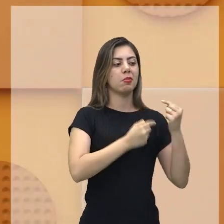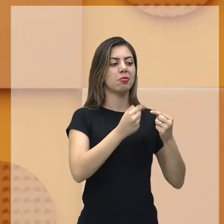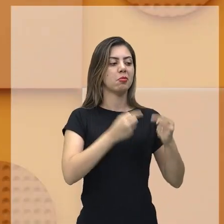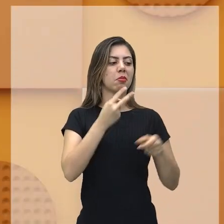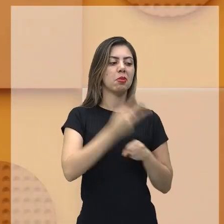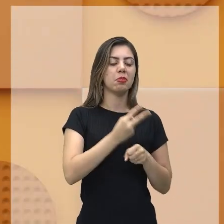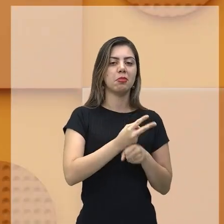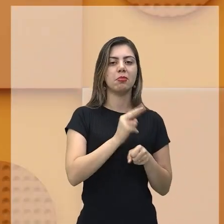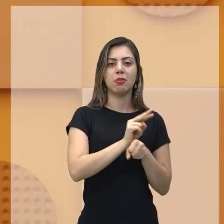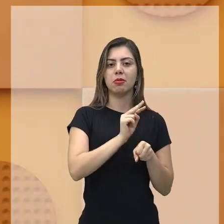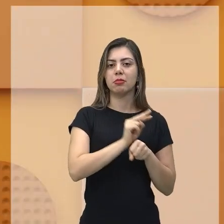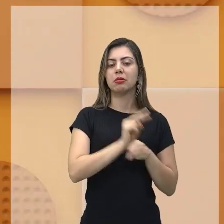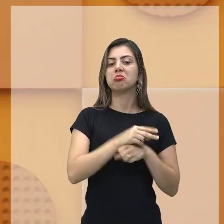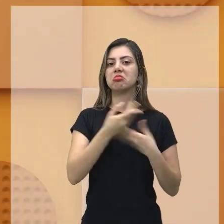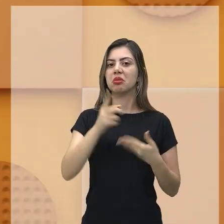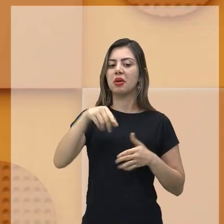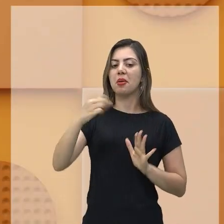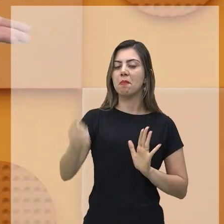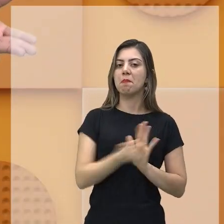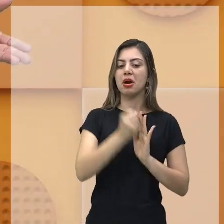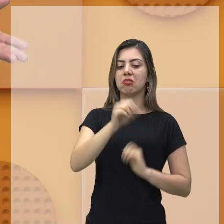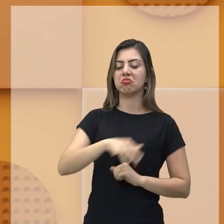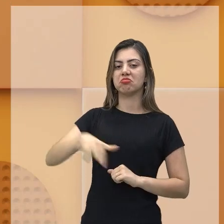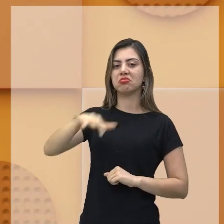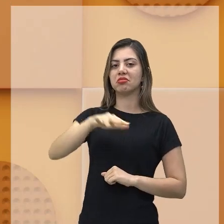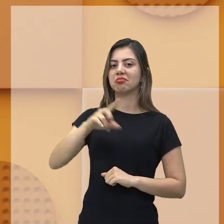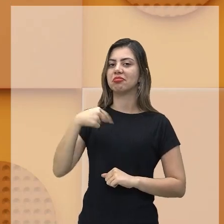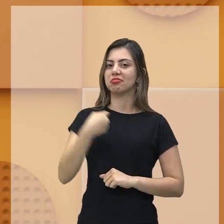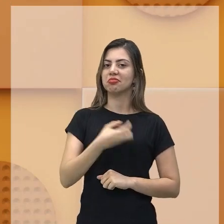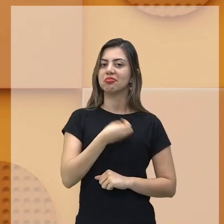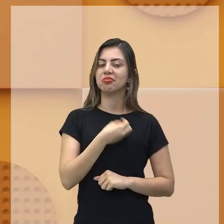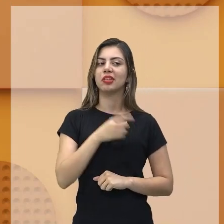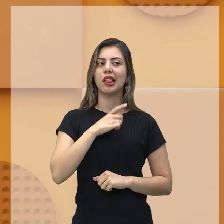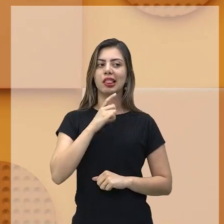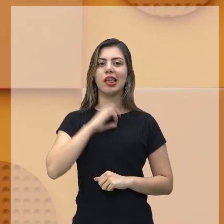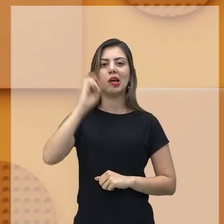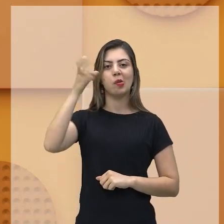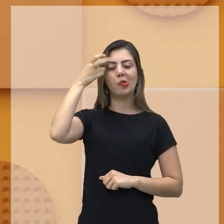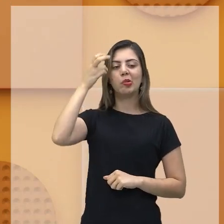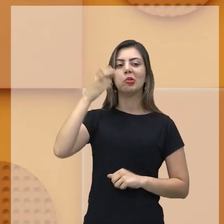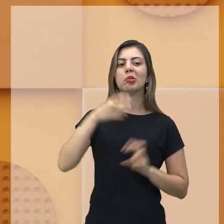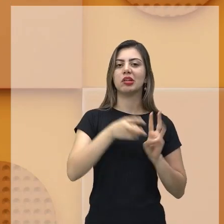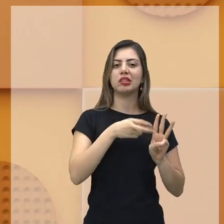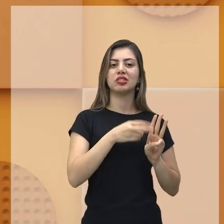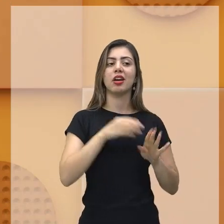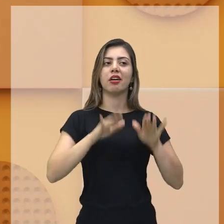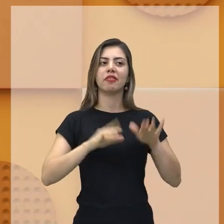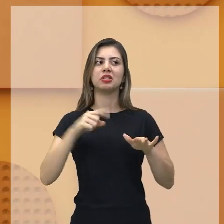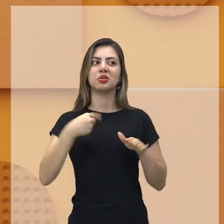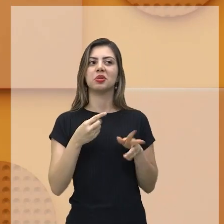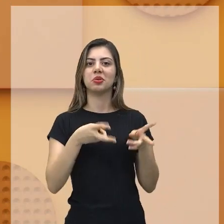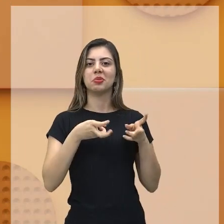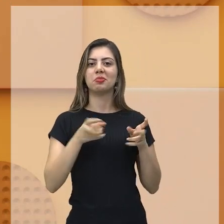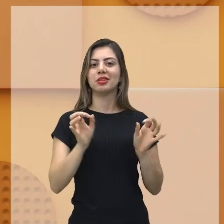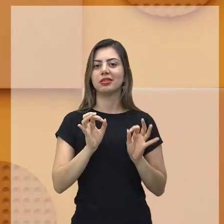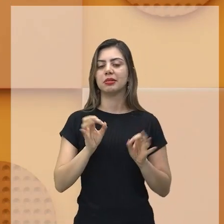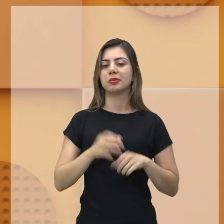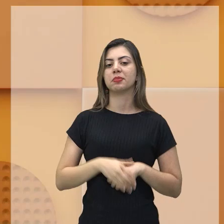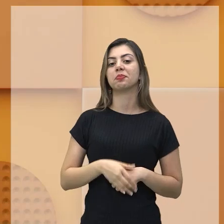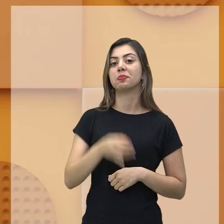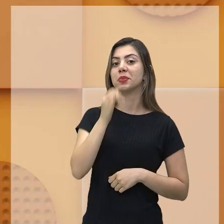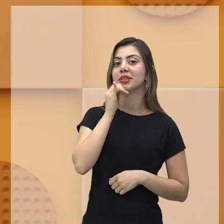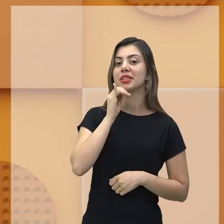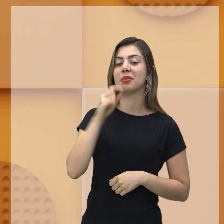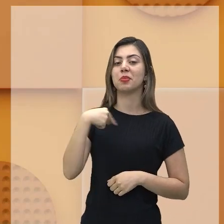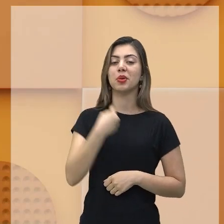marcante, inclusive, na nossa região, que está cercado de culturas indígenas que muitas vezes a gente nem reconhece, né, gente? O hábito, por